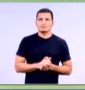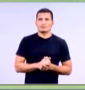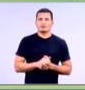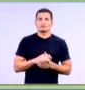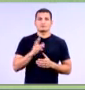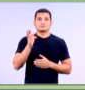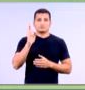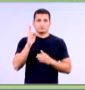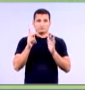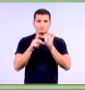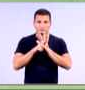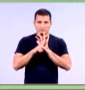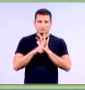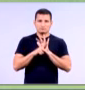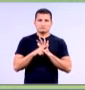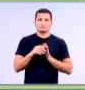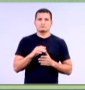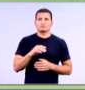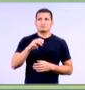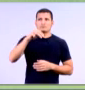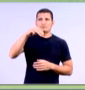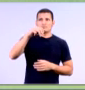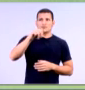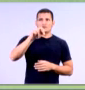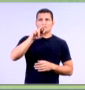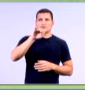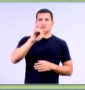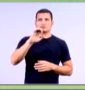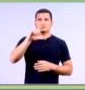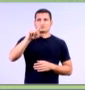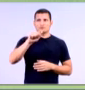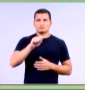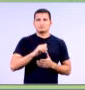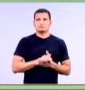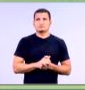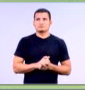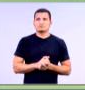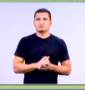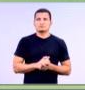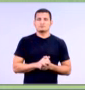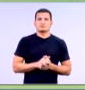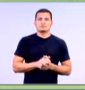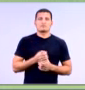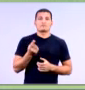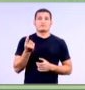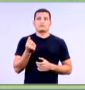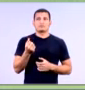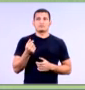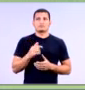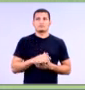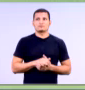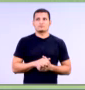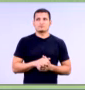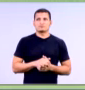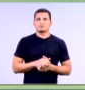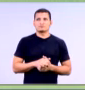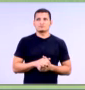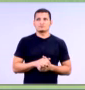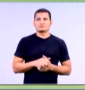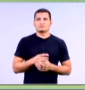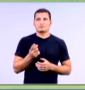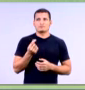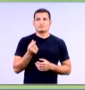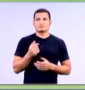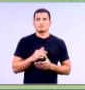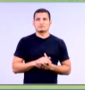dessa conta. Ah, gostei. E o saldo, 300 é o troco, né? É o troco aí da sua conta,